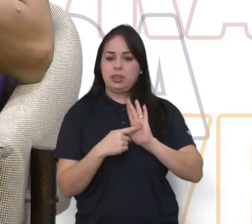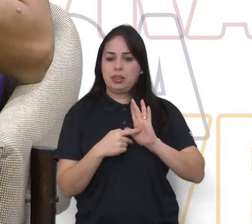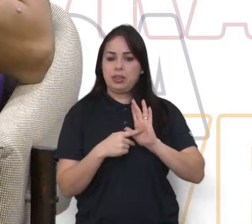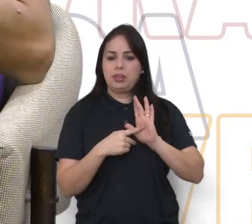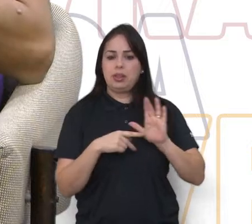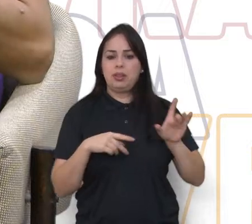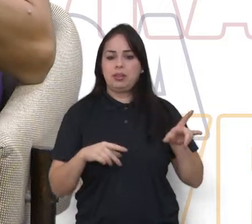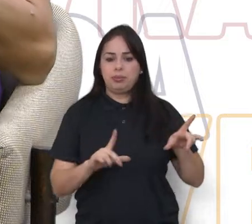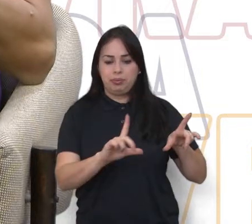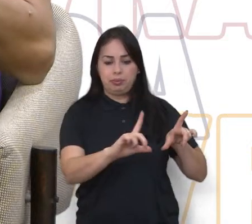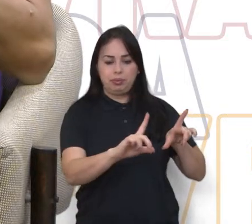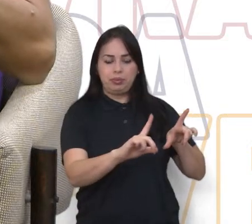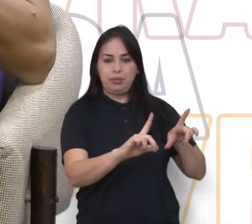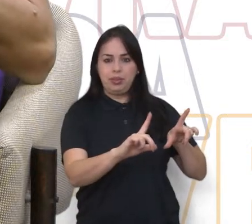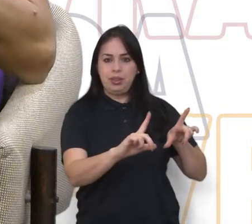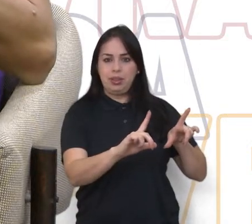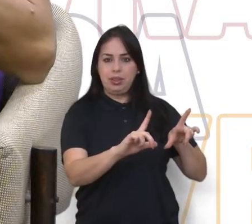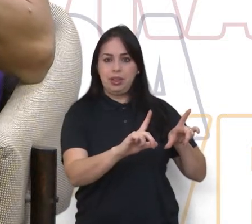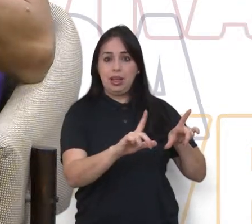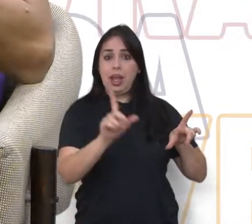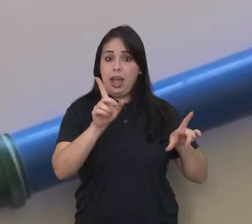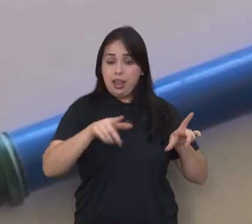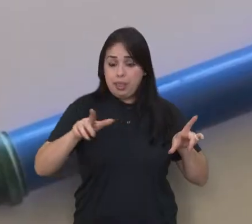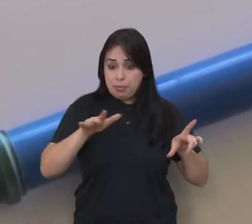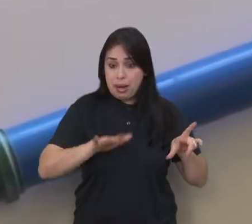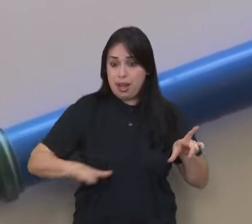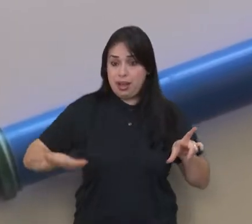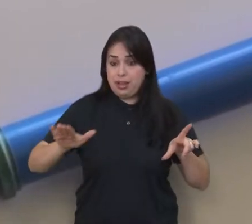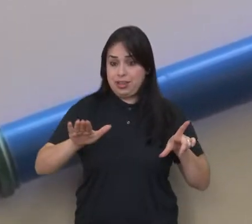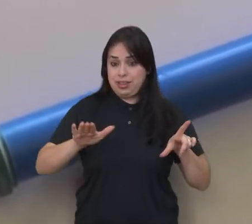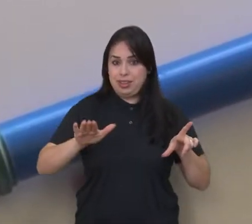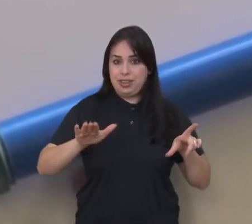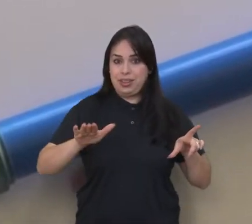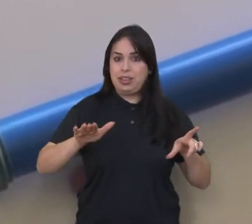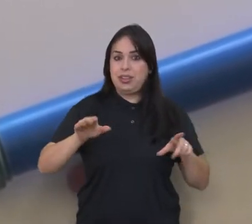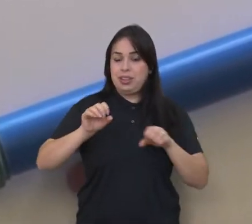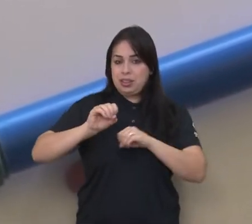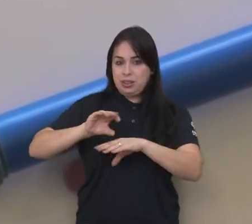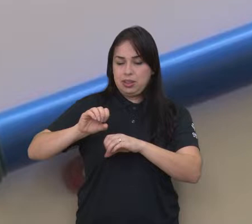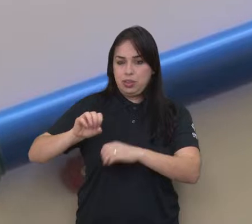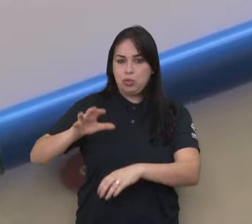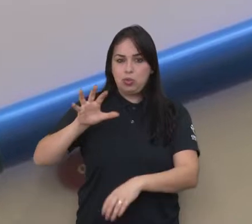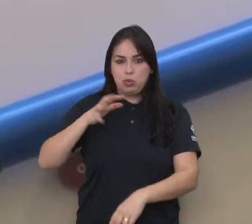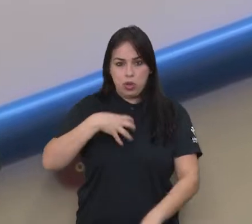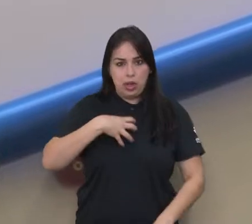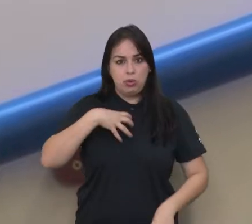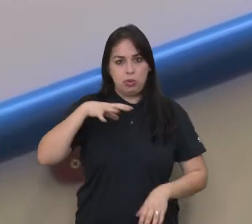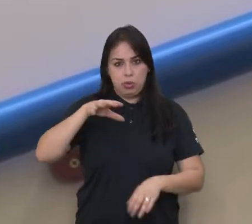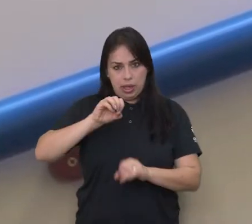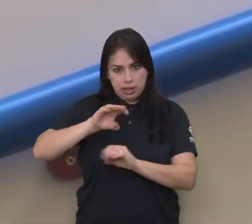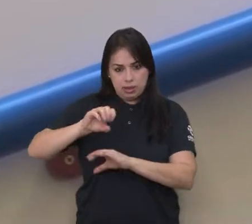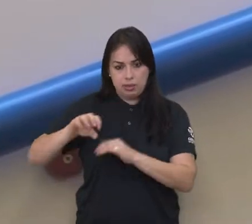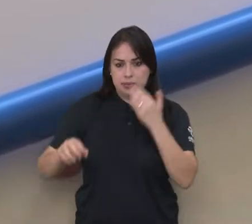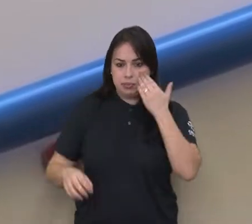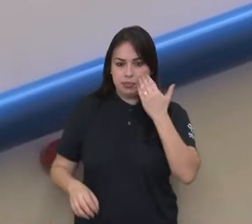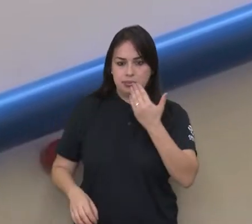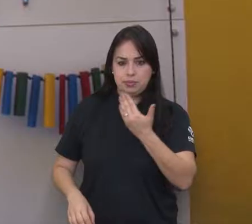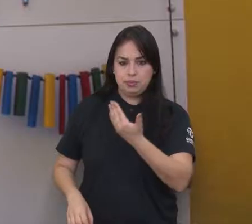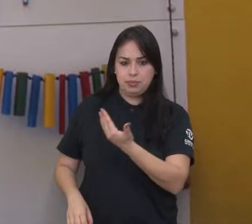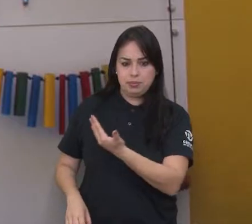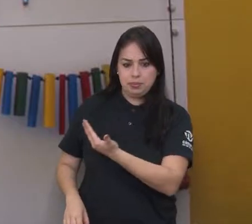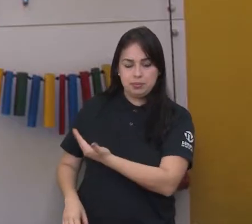surgiu dentro de um contexto educacional, né? Dentro de um formato educacional, e foi